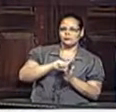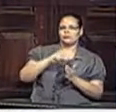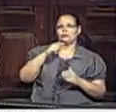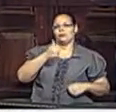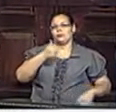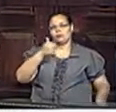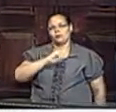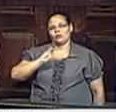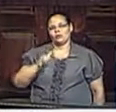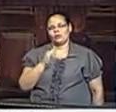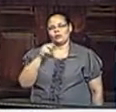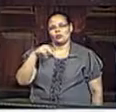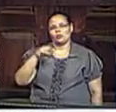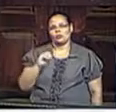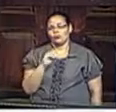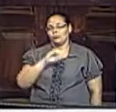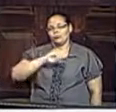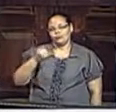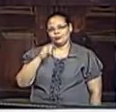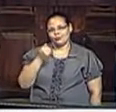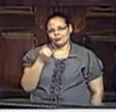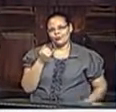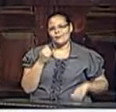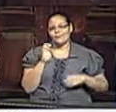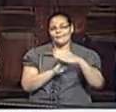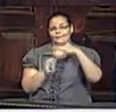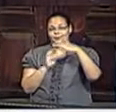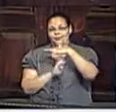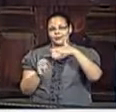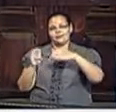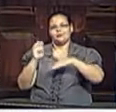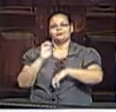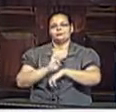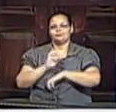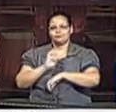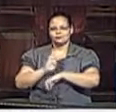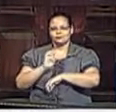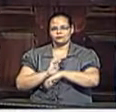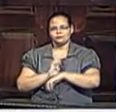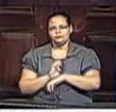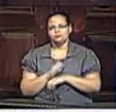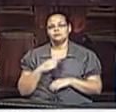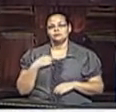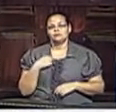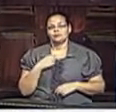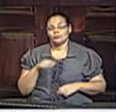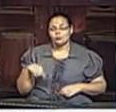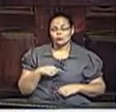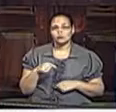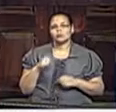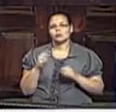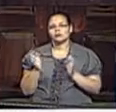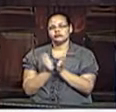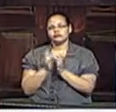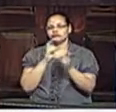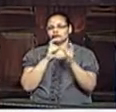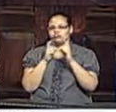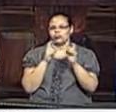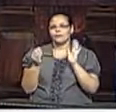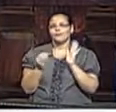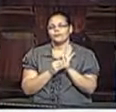coisa todas as empresas do nosso Estado. Então, a nossa bancada apresentou uma emenda, e nós vamos discuti-la,